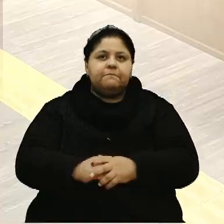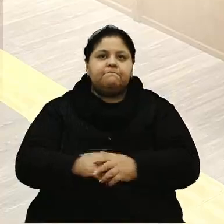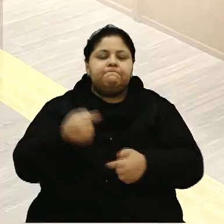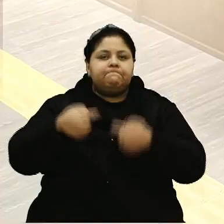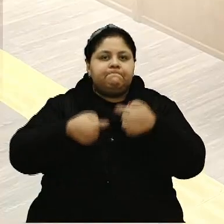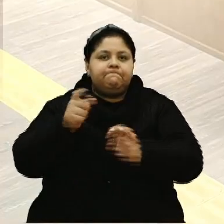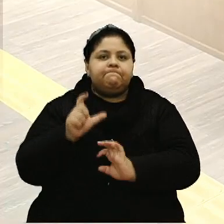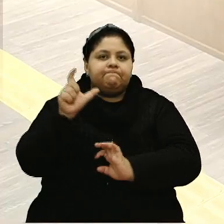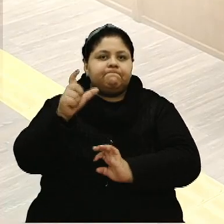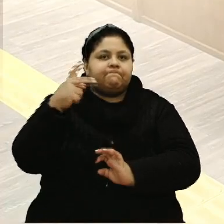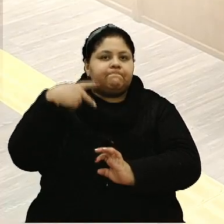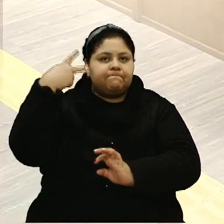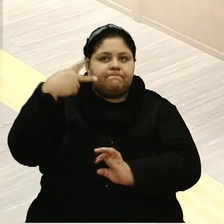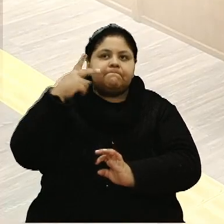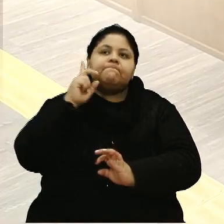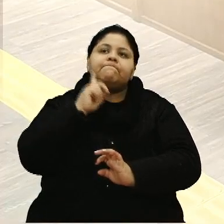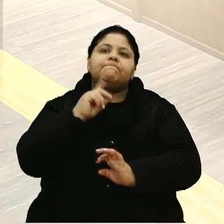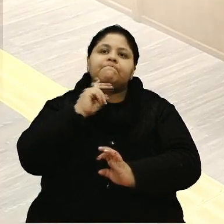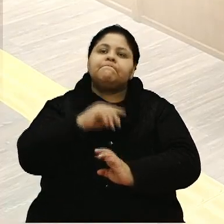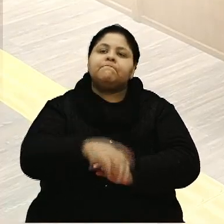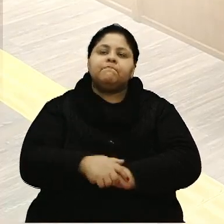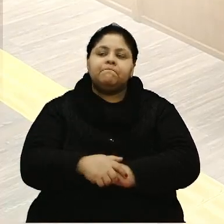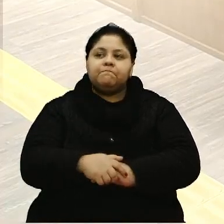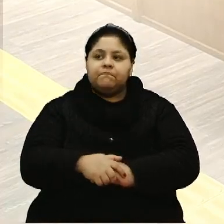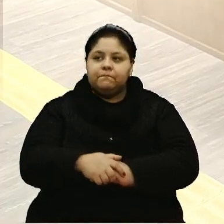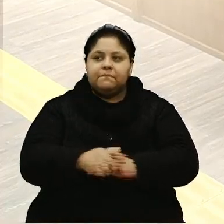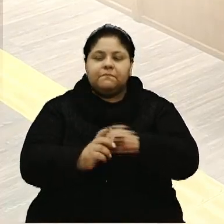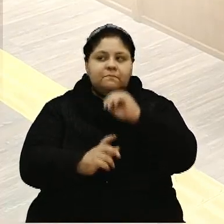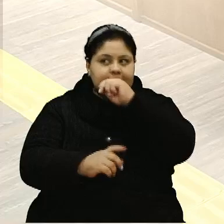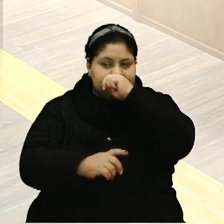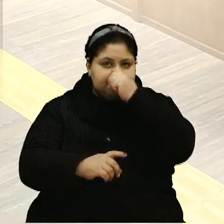Então, com a palavra, vereador Renato Oliveira.